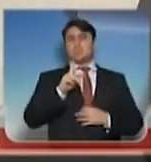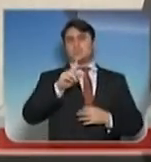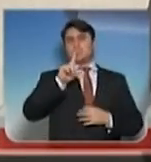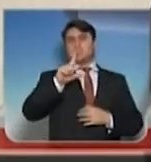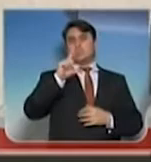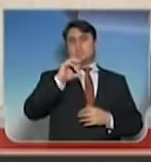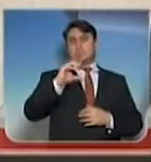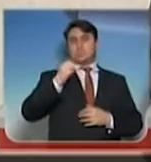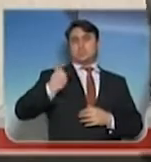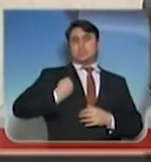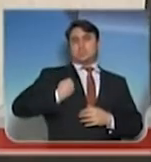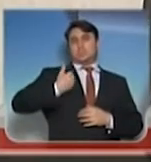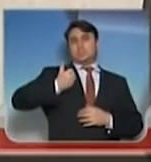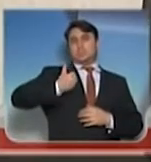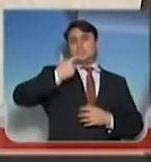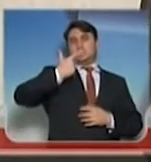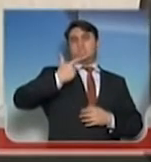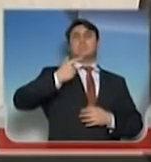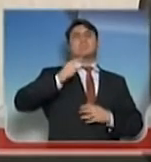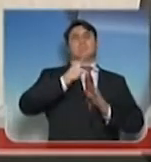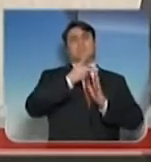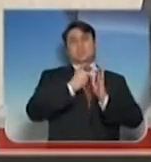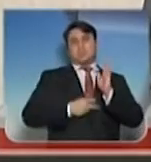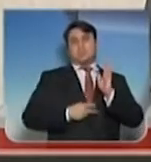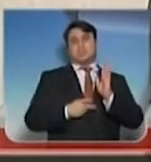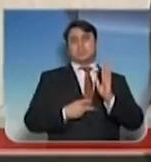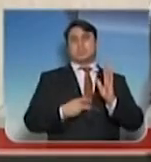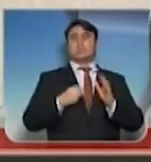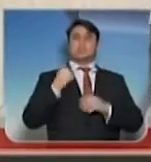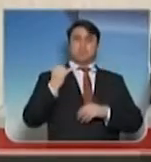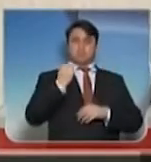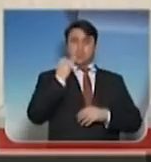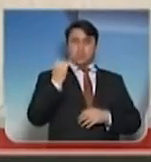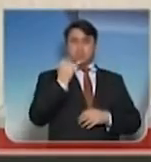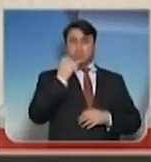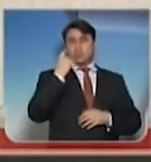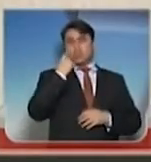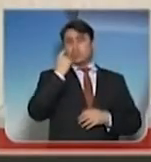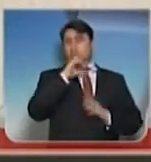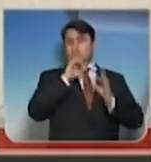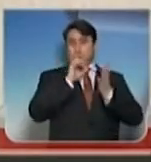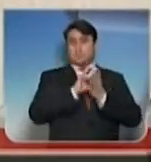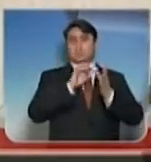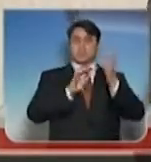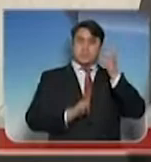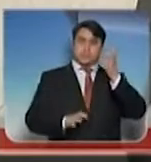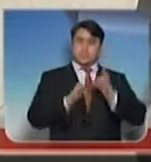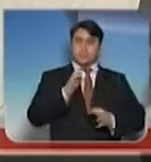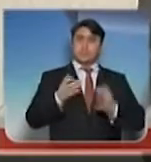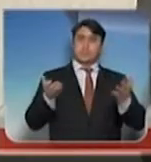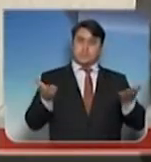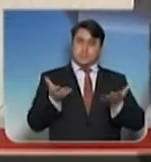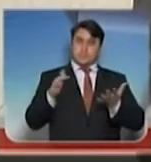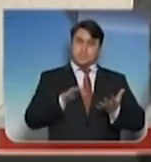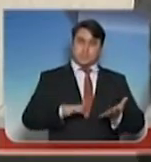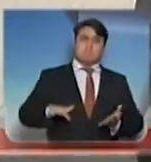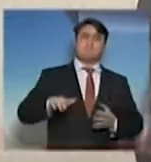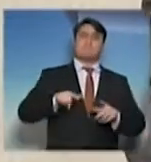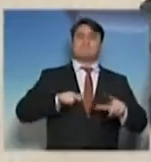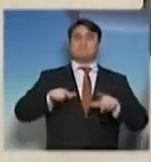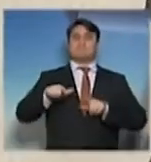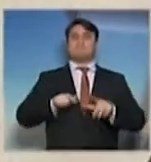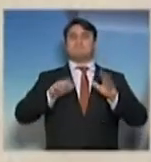o PLC nº 12 como edição projeto importante estratégicos que faz Justiça com esses